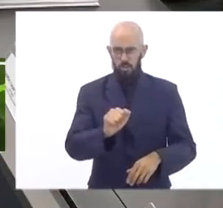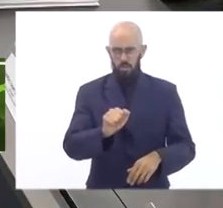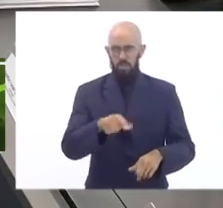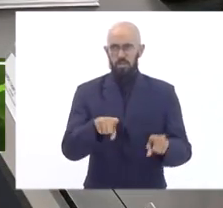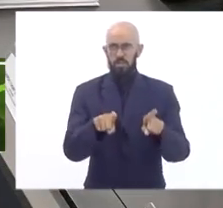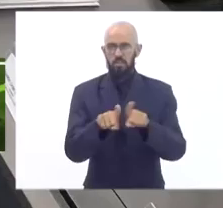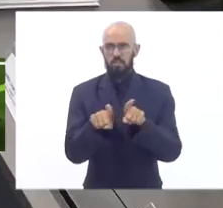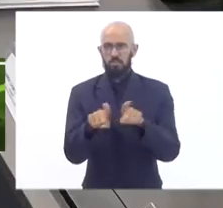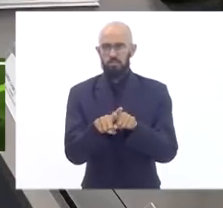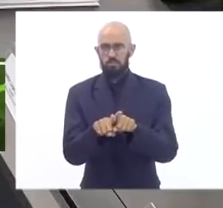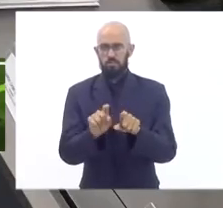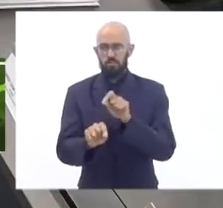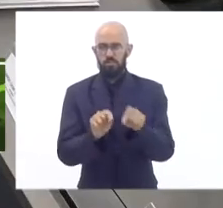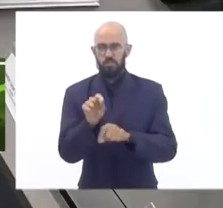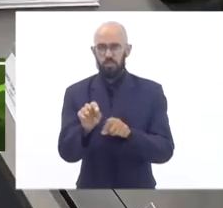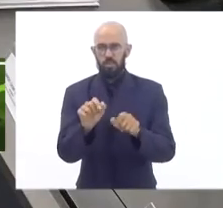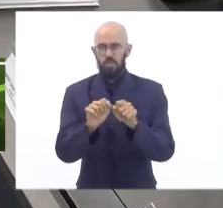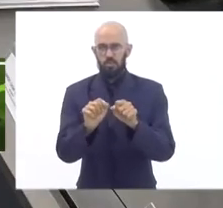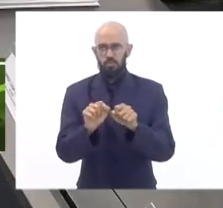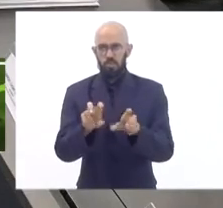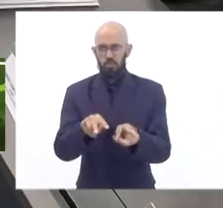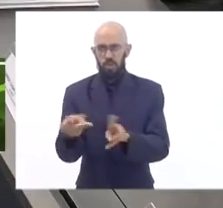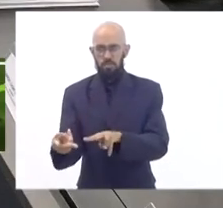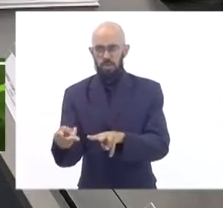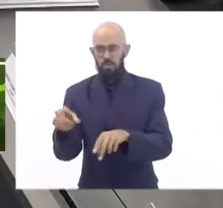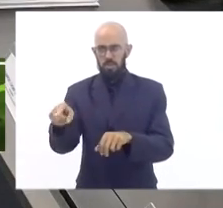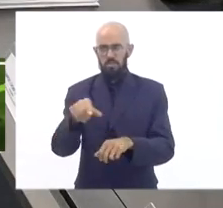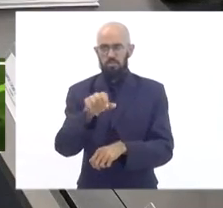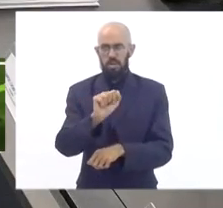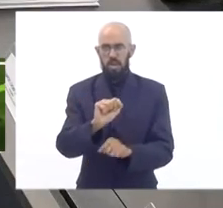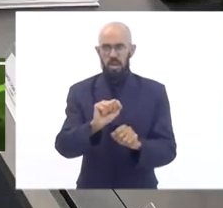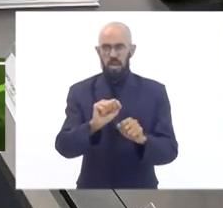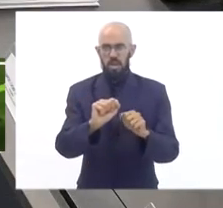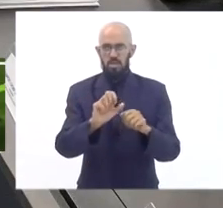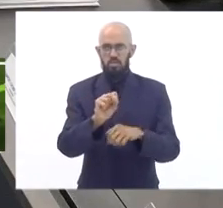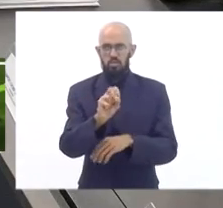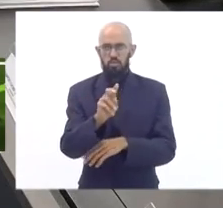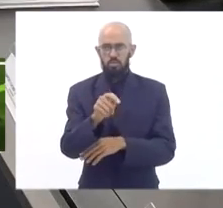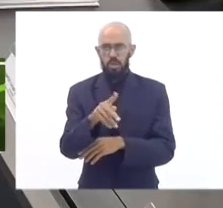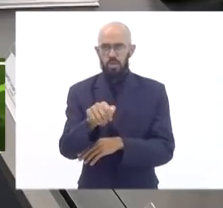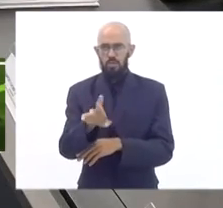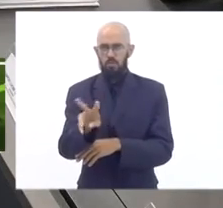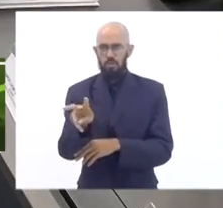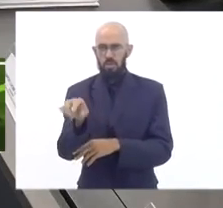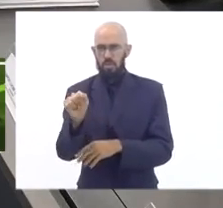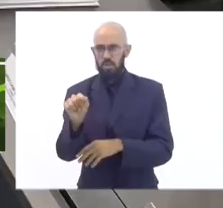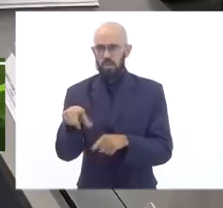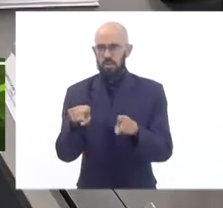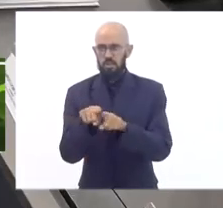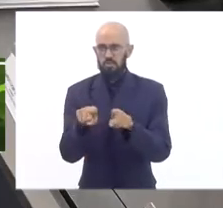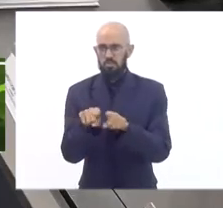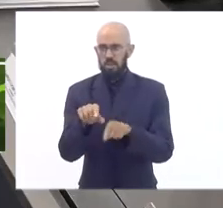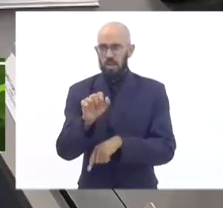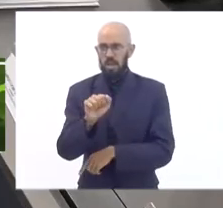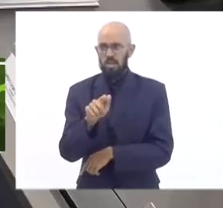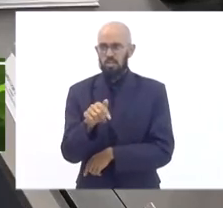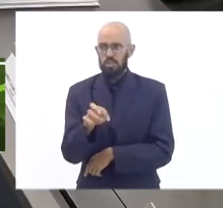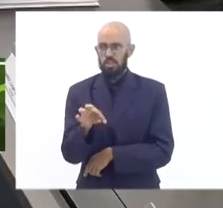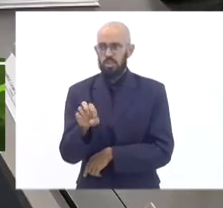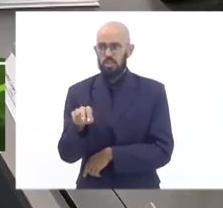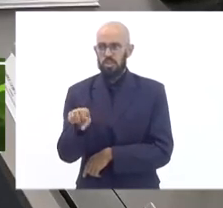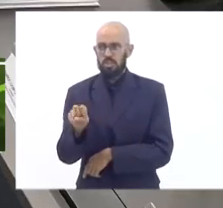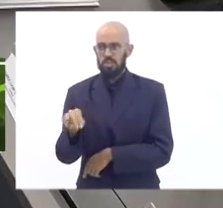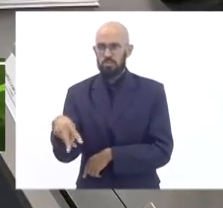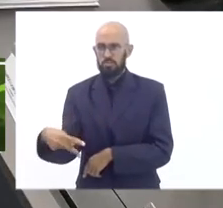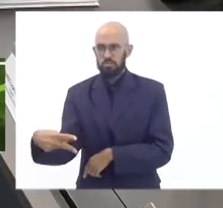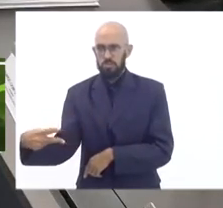de Transporte, que é a Supervia, à Getransp, solicitando todas as multas, todas as notificações, porque primeiro